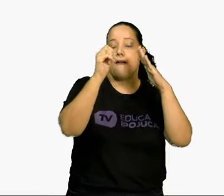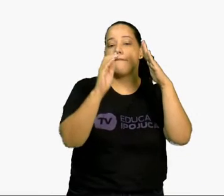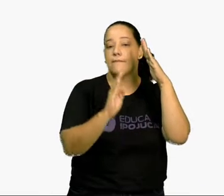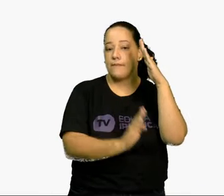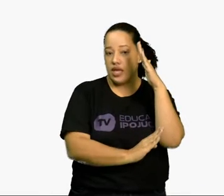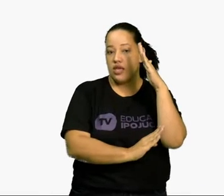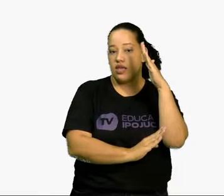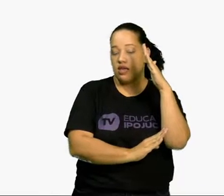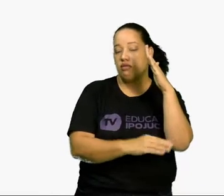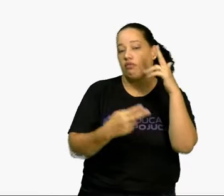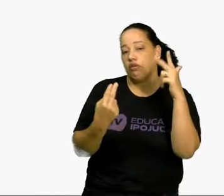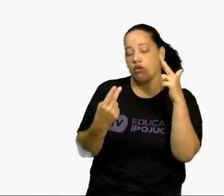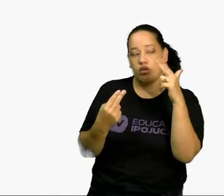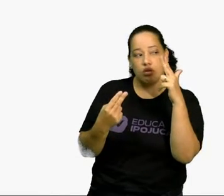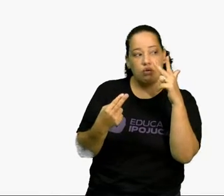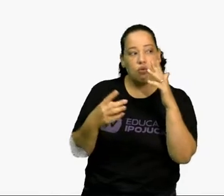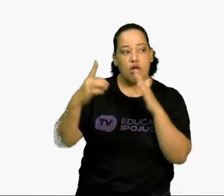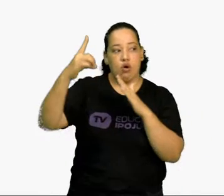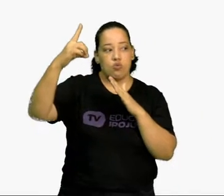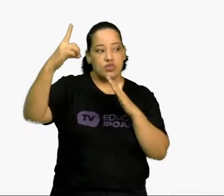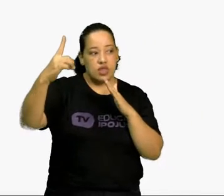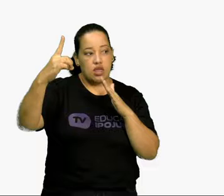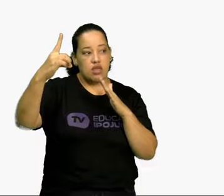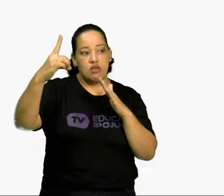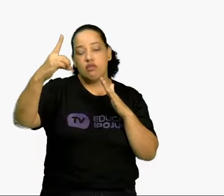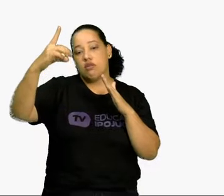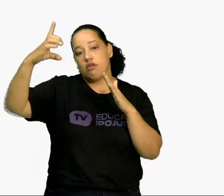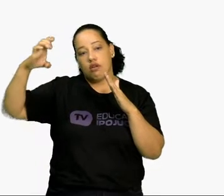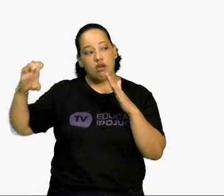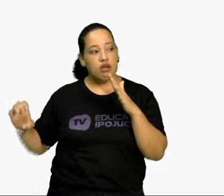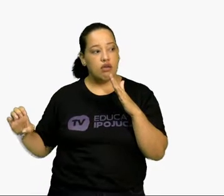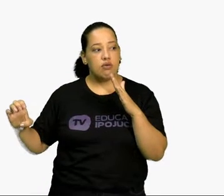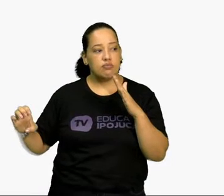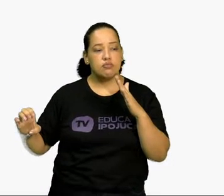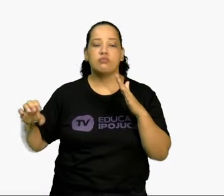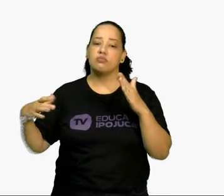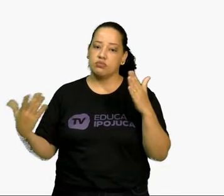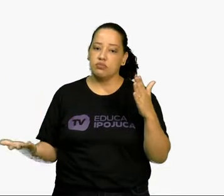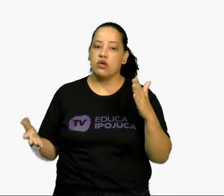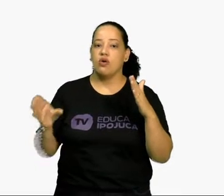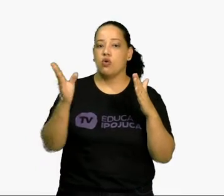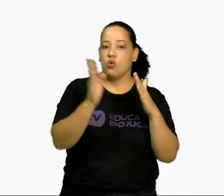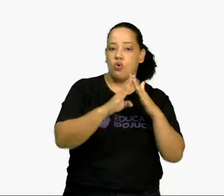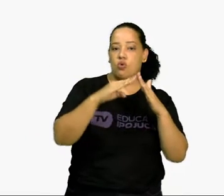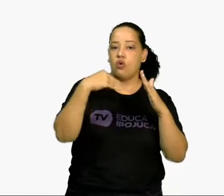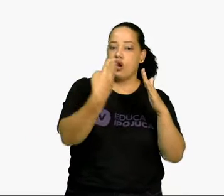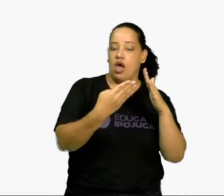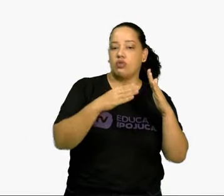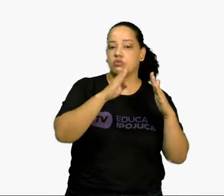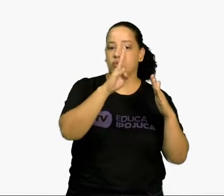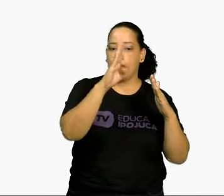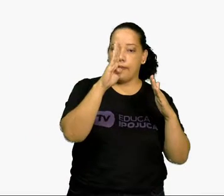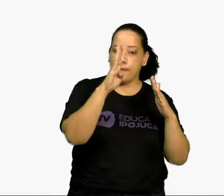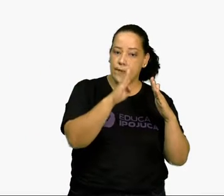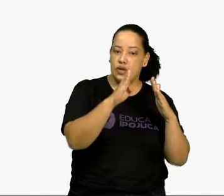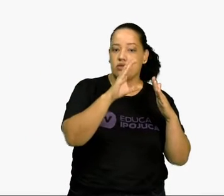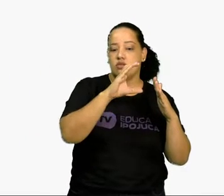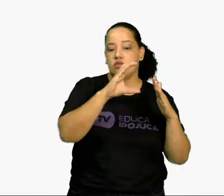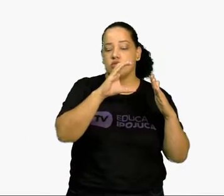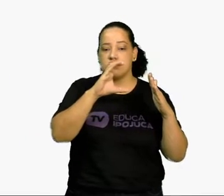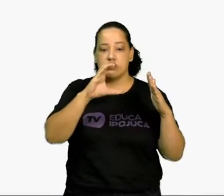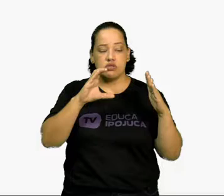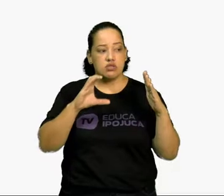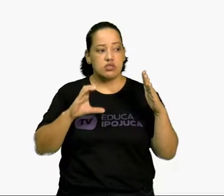DE. Veja, 7 e 7. O lado BC é congruente ao